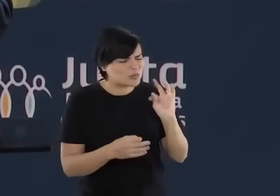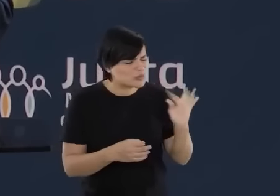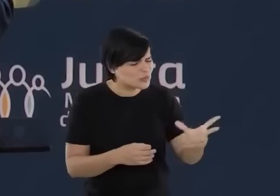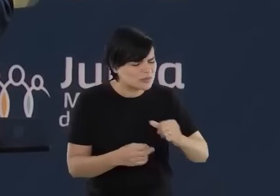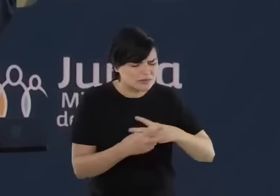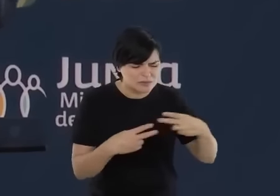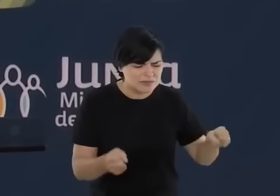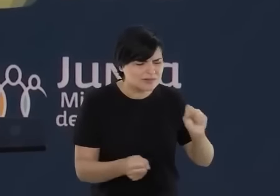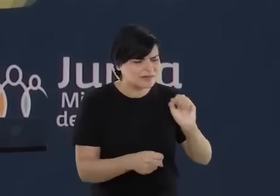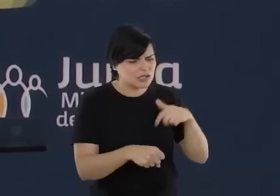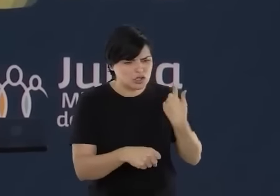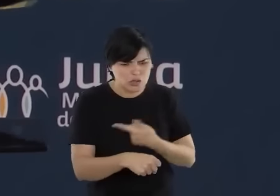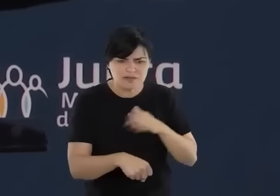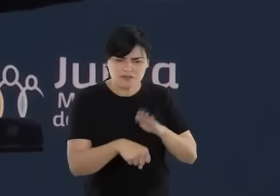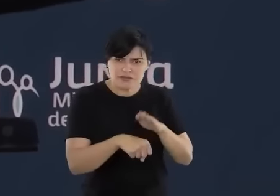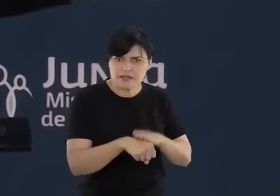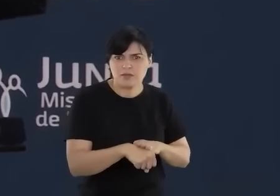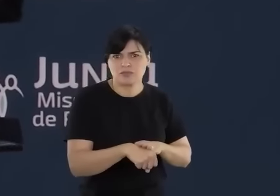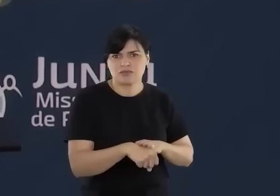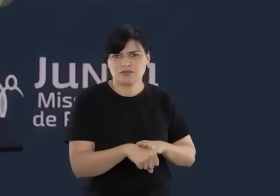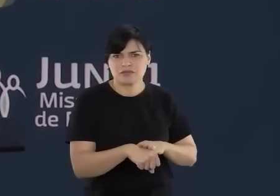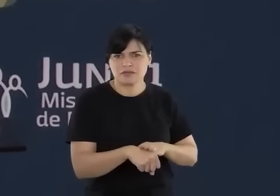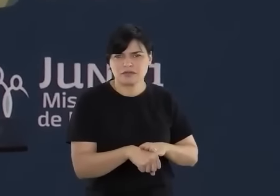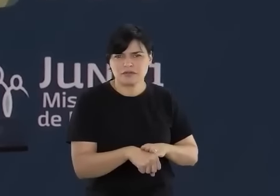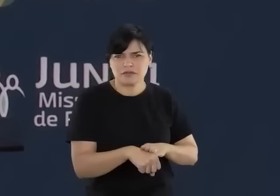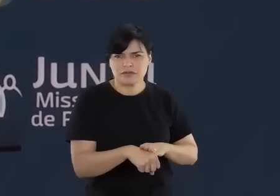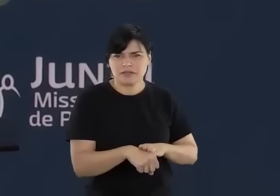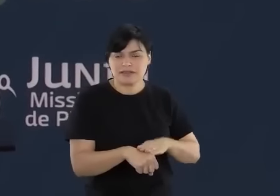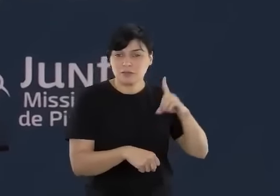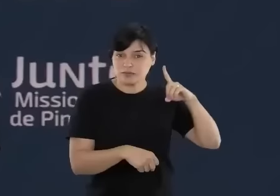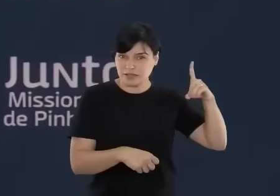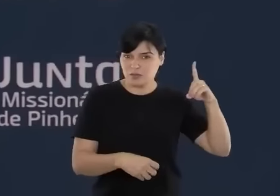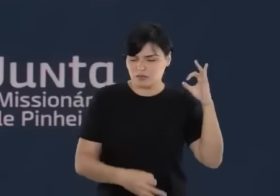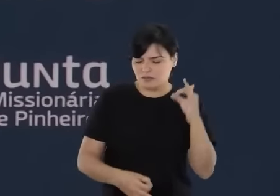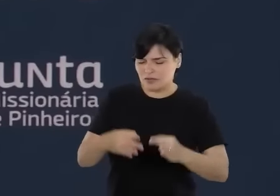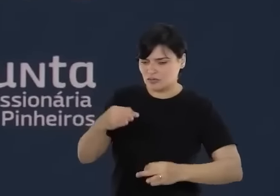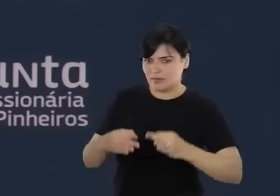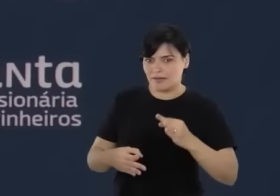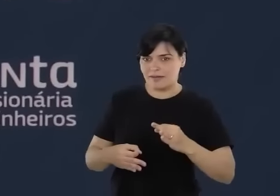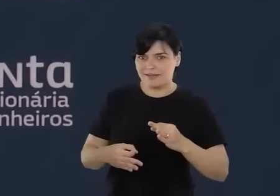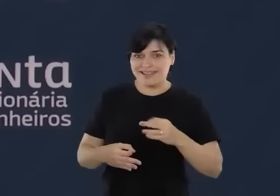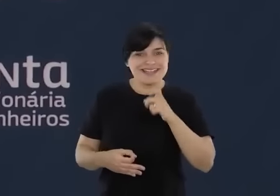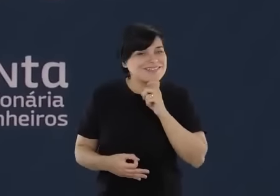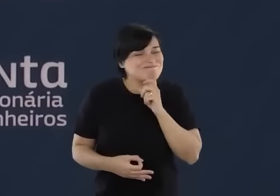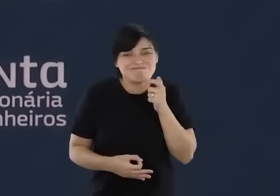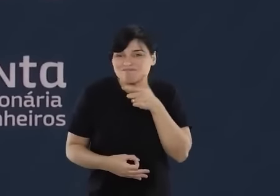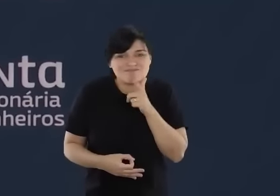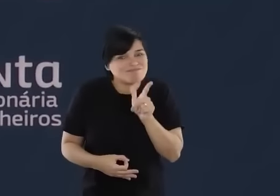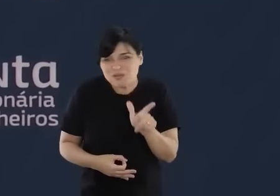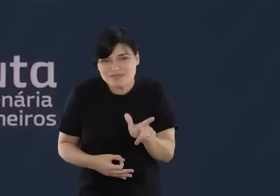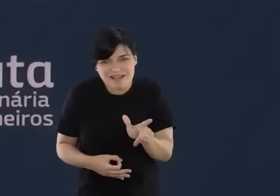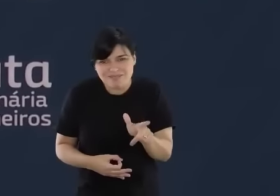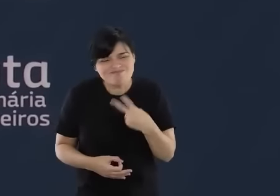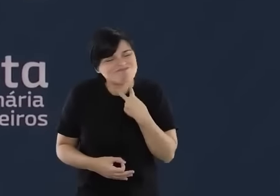pensamos diante desse justo julgamento não haverá mínima possibilidade de chegar lá e dizer senhor que é o juiz